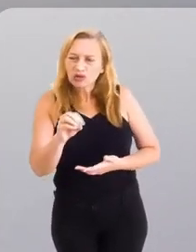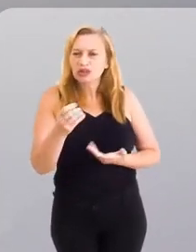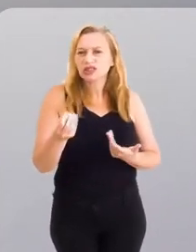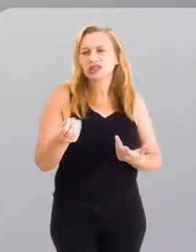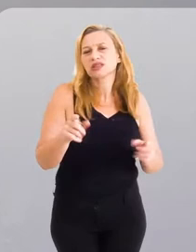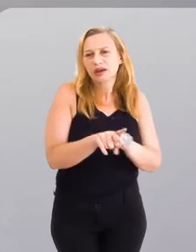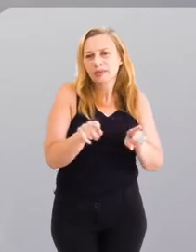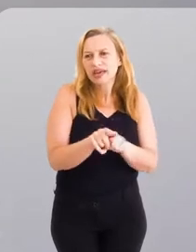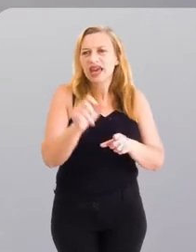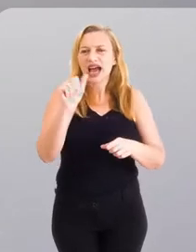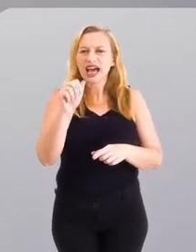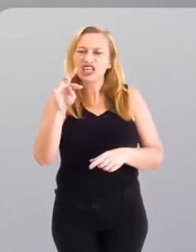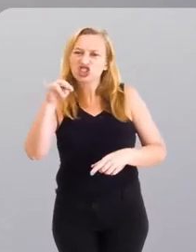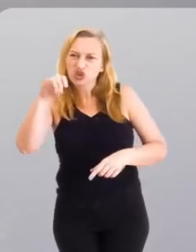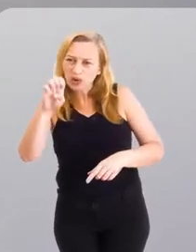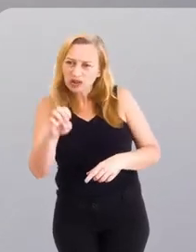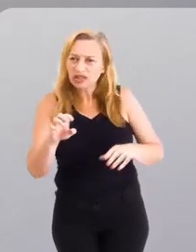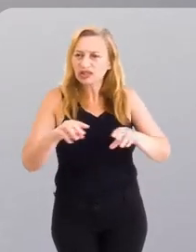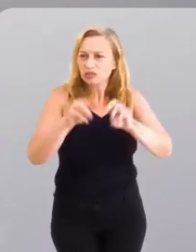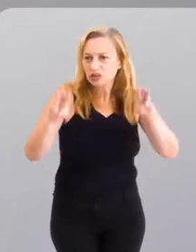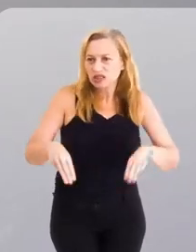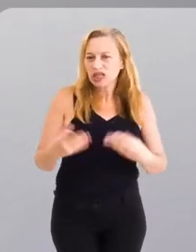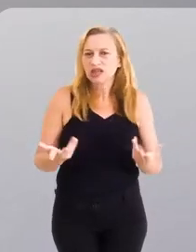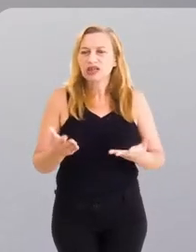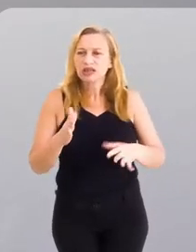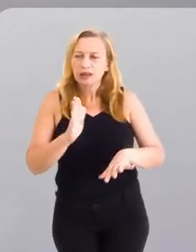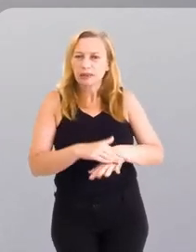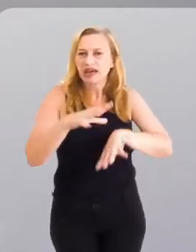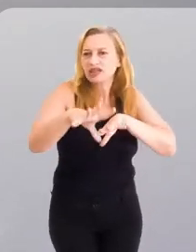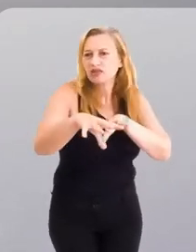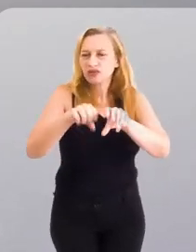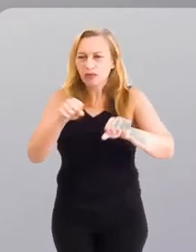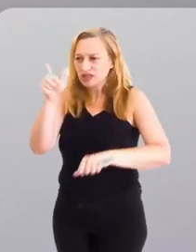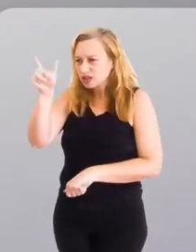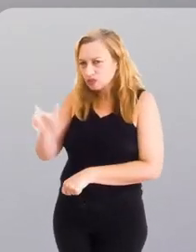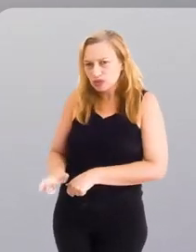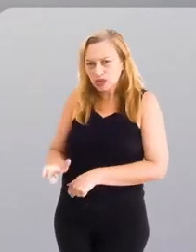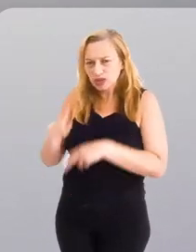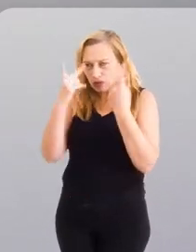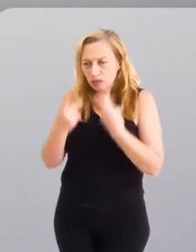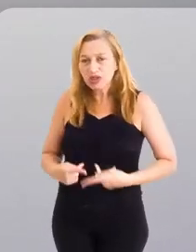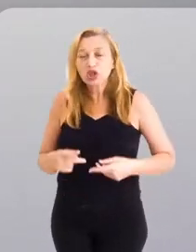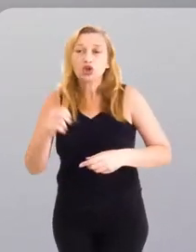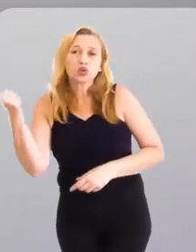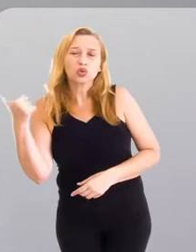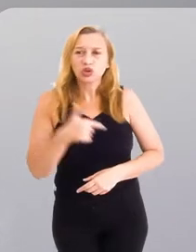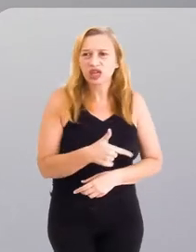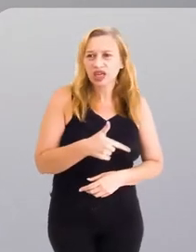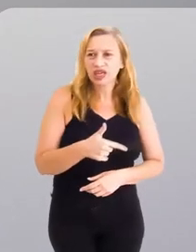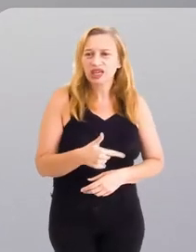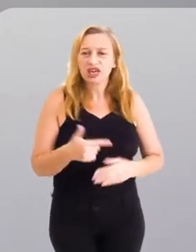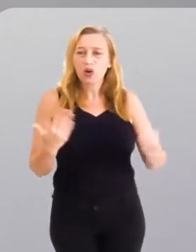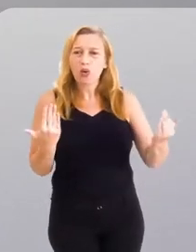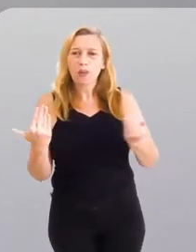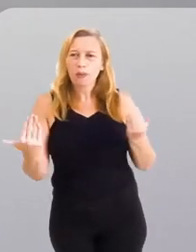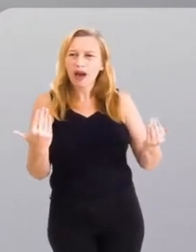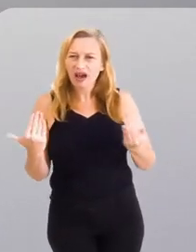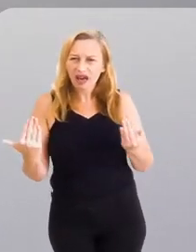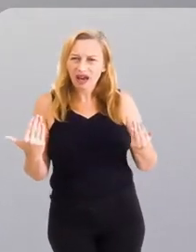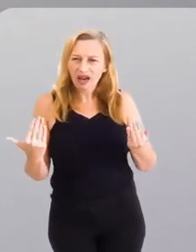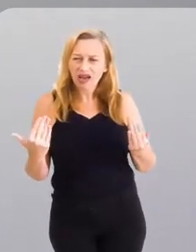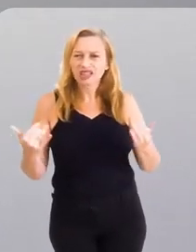um liceu de Aristóteles, eles estavam mais interessados no processo de formação do ser humano do que simplesmente em que